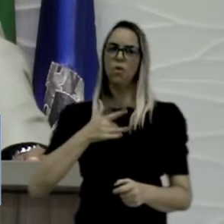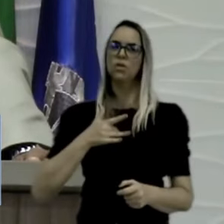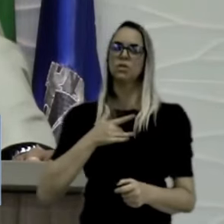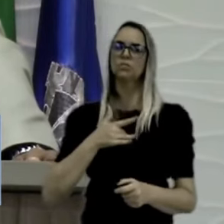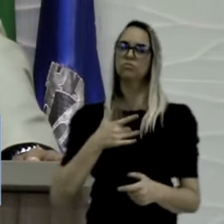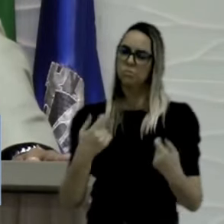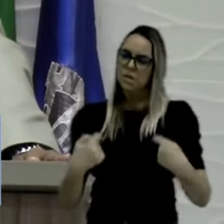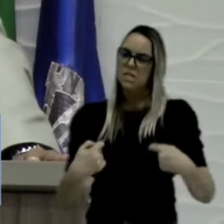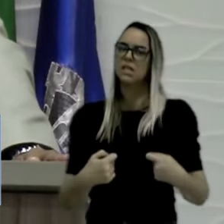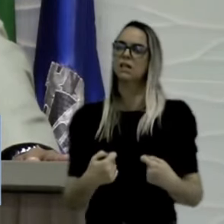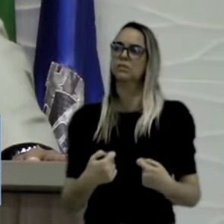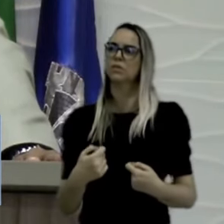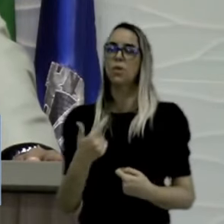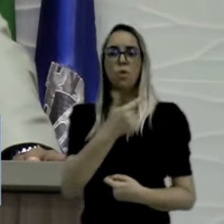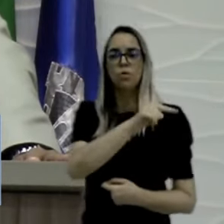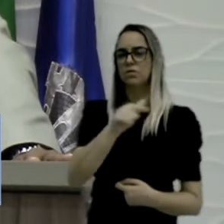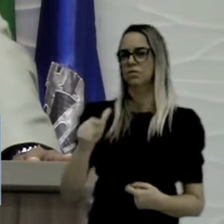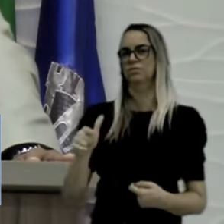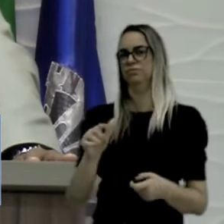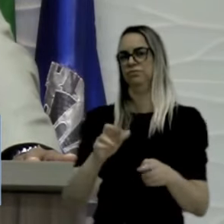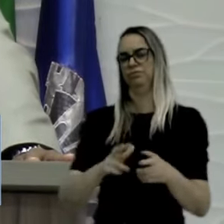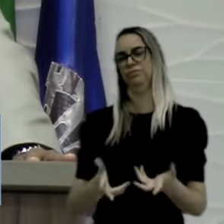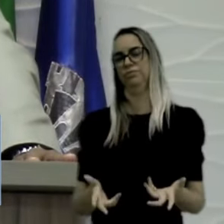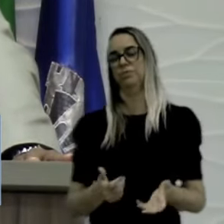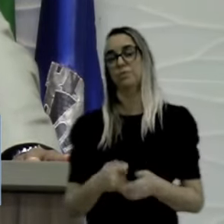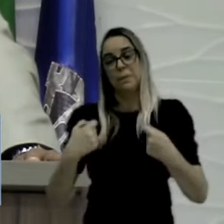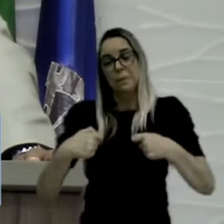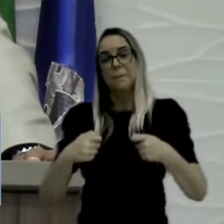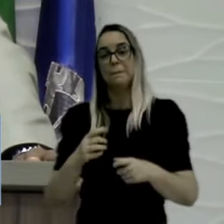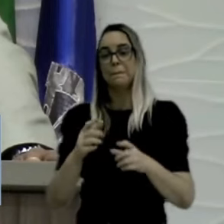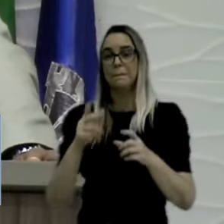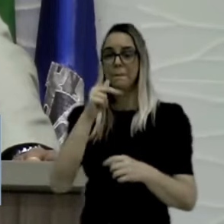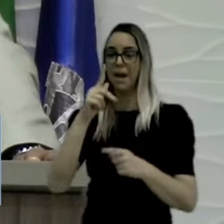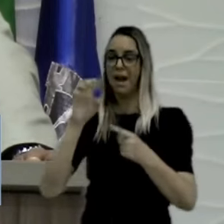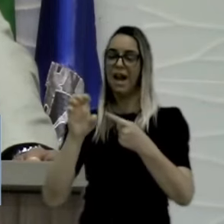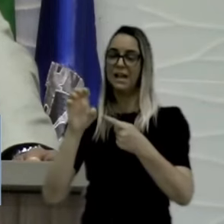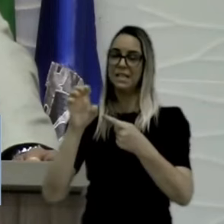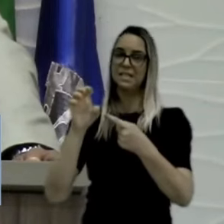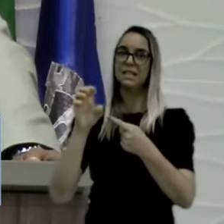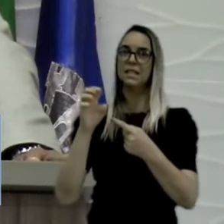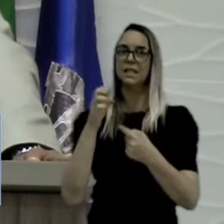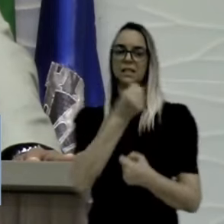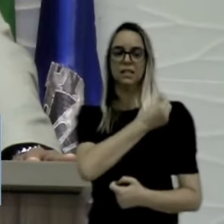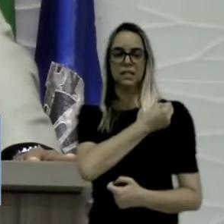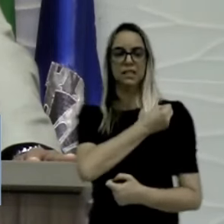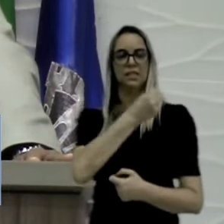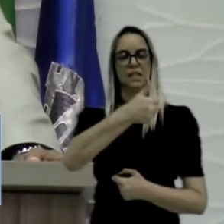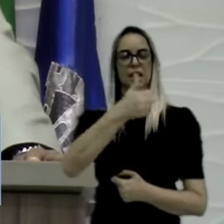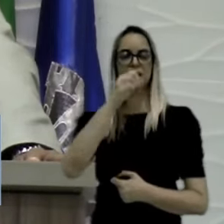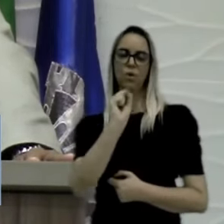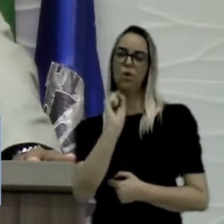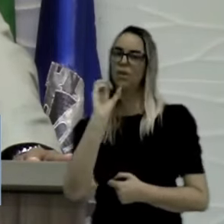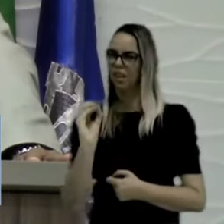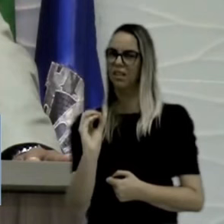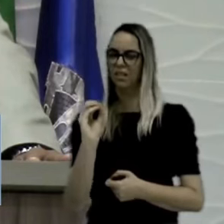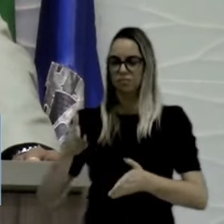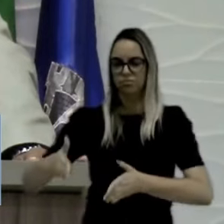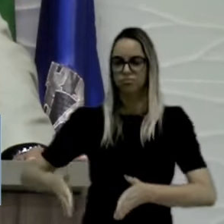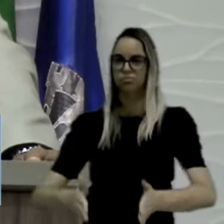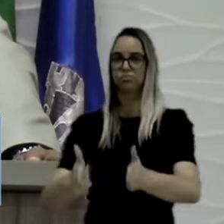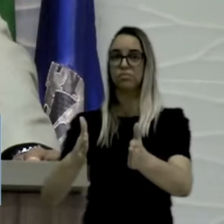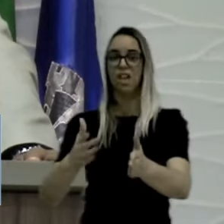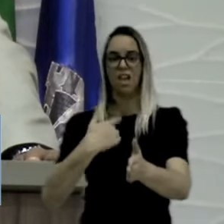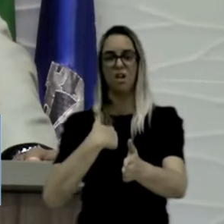ter saúde para ir para as outras coisas. Precisa fazer essa PS-180? Precisa. Eu já perdi aqui, eu acredito, com uns 8 a 10